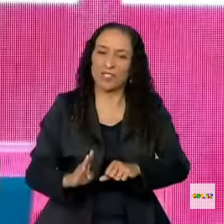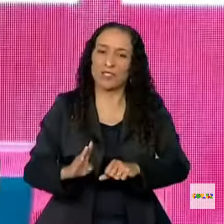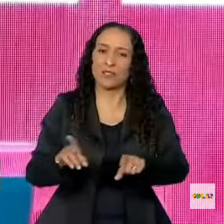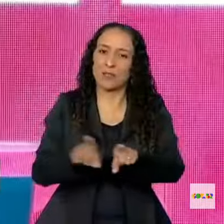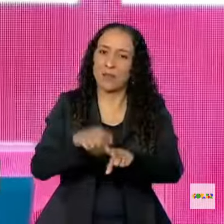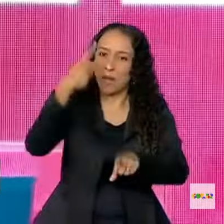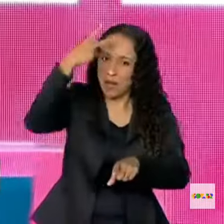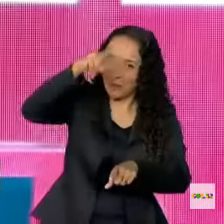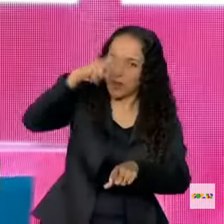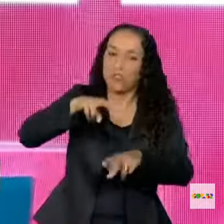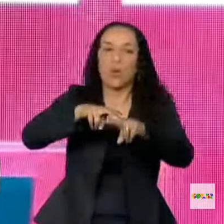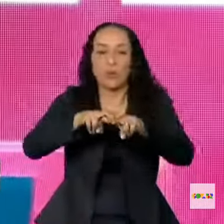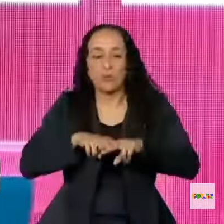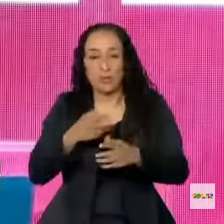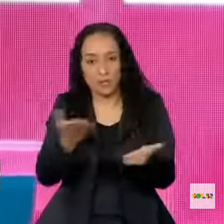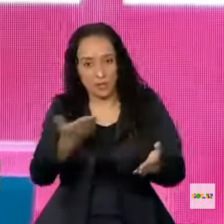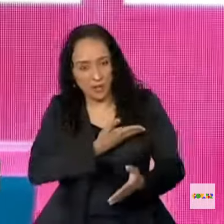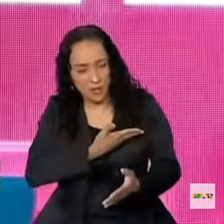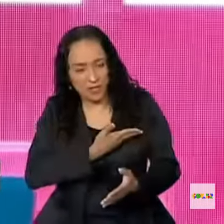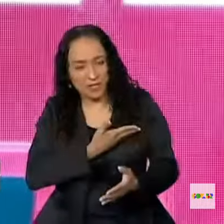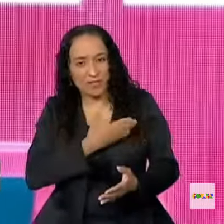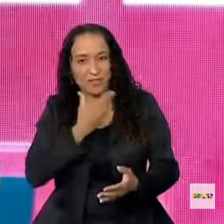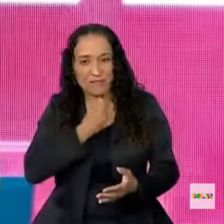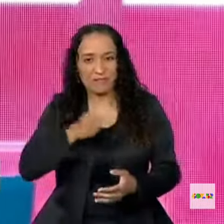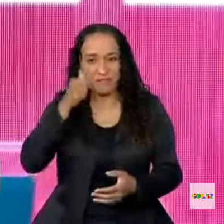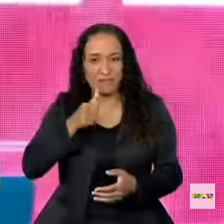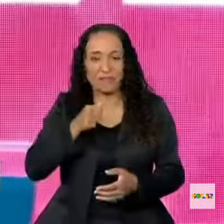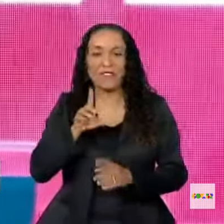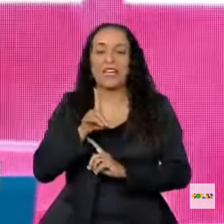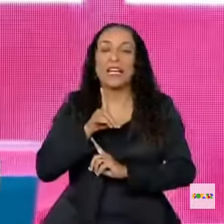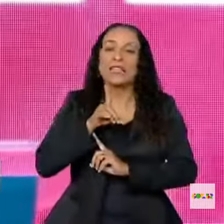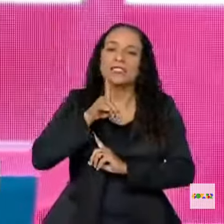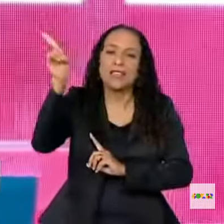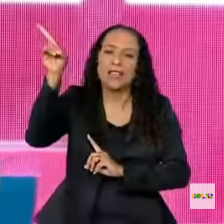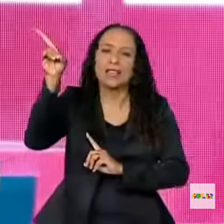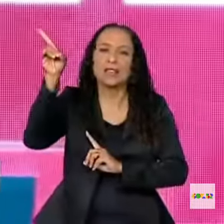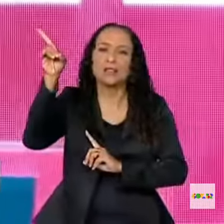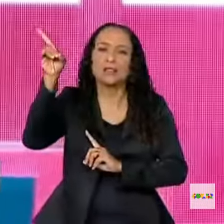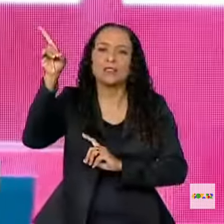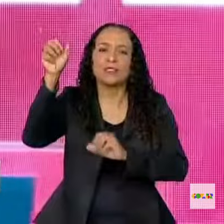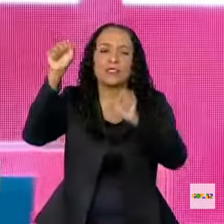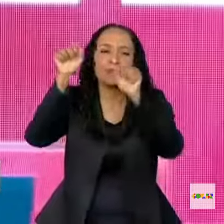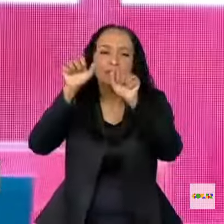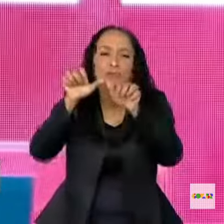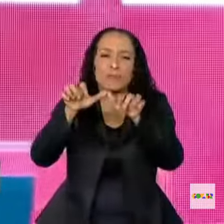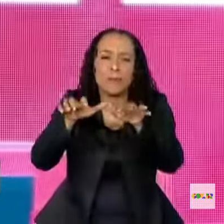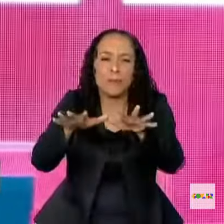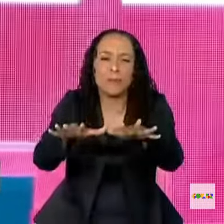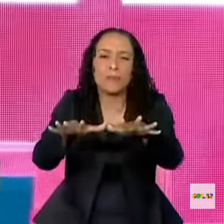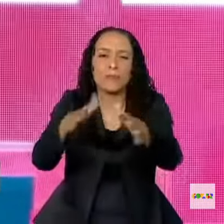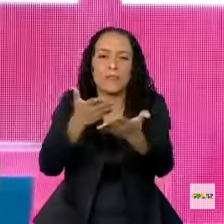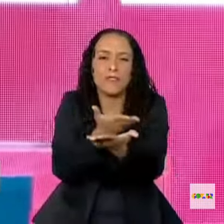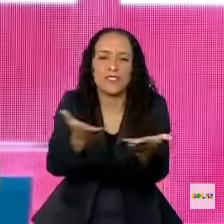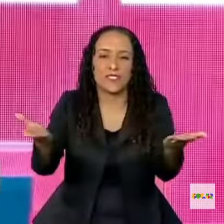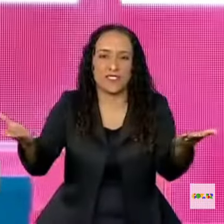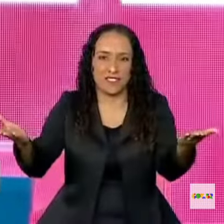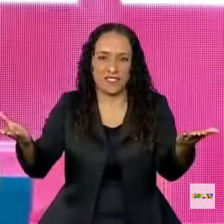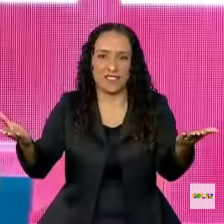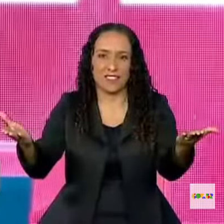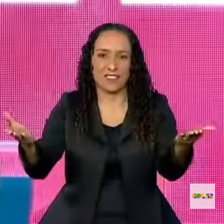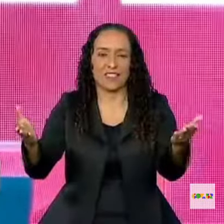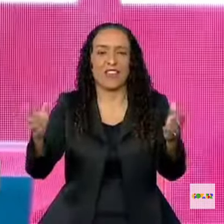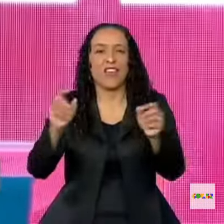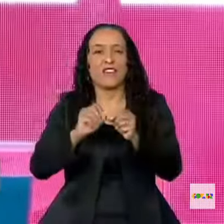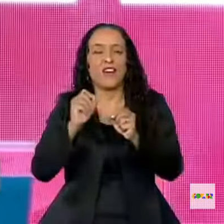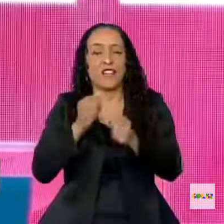no méxicos por isso companheiros e companheiras que Deus coloque a mão poderosa em cima de vocês e